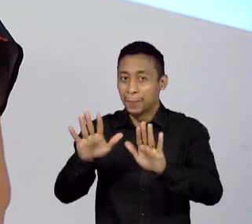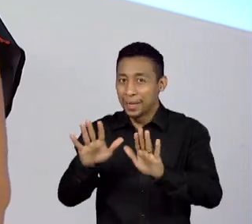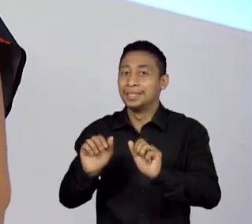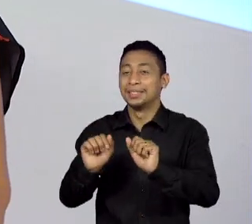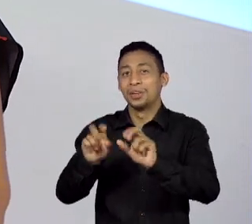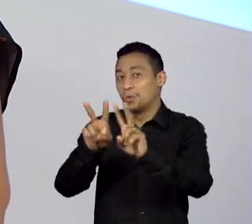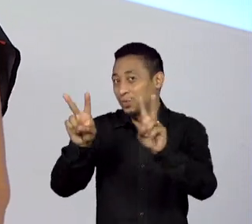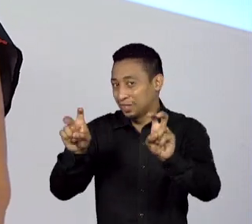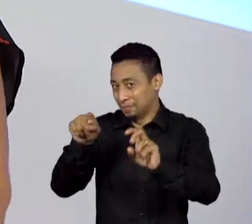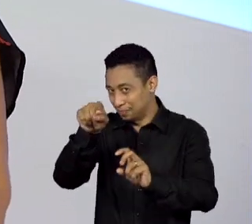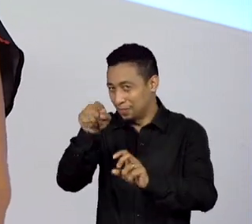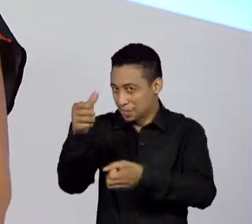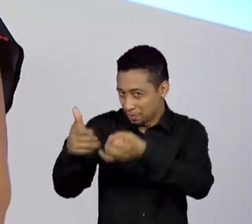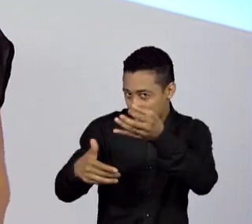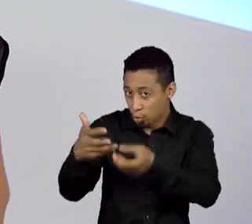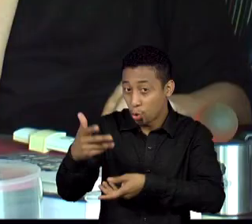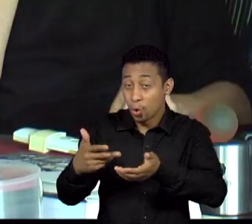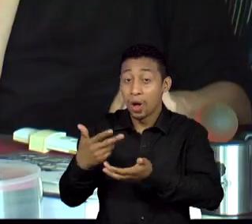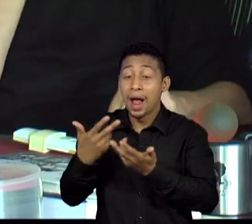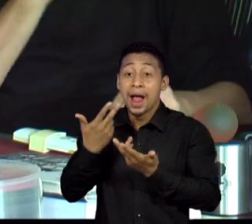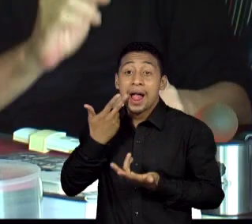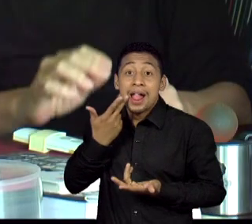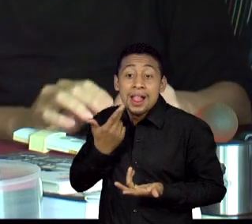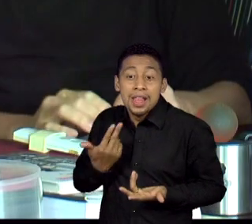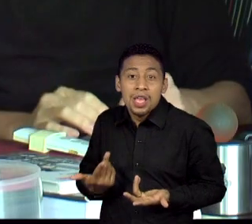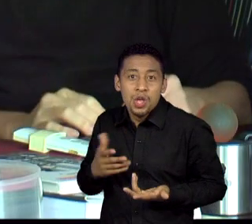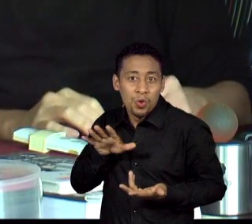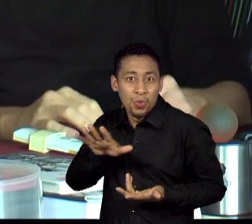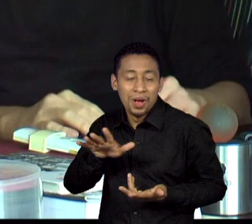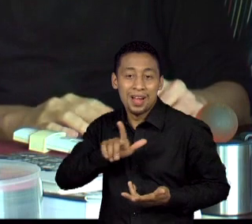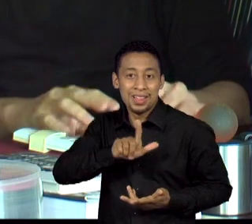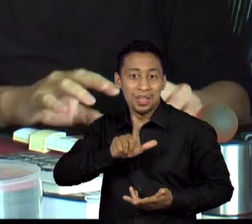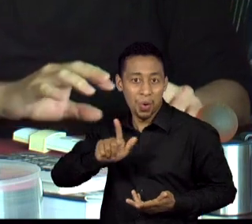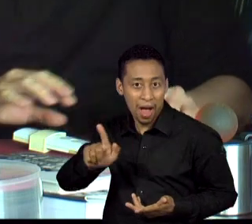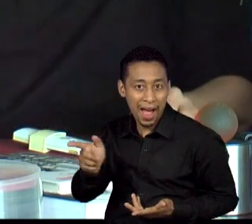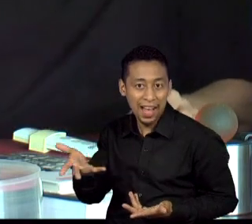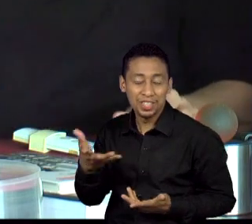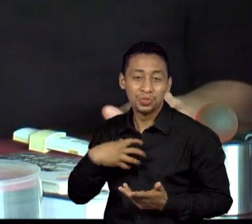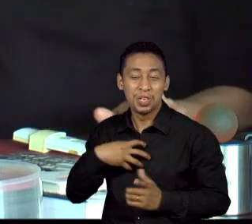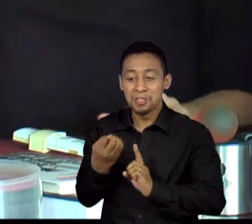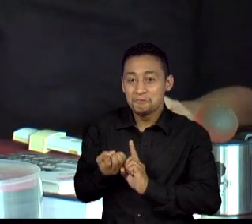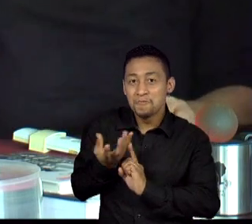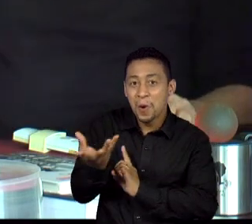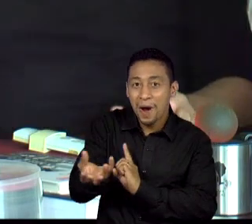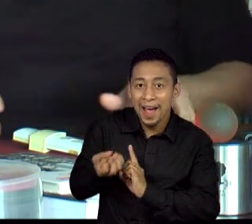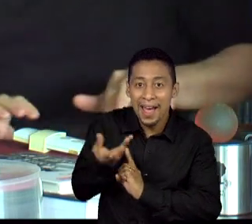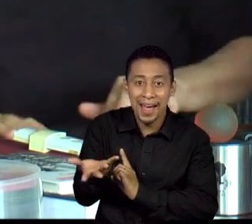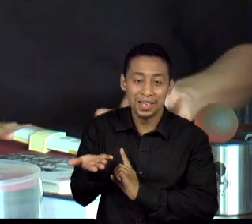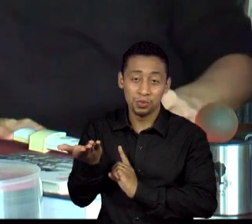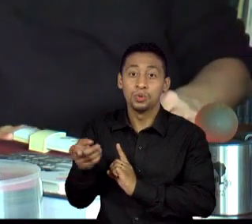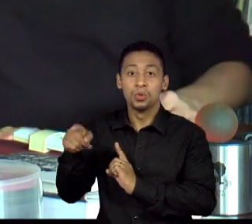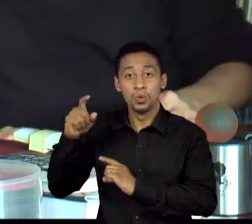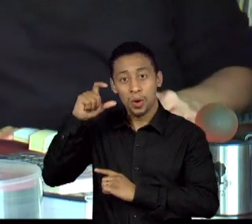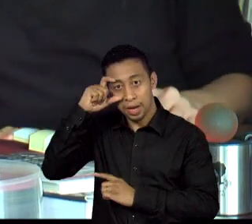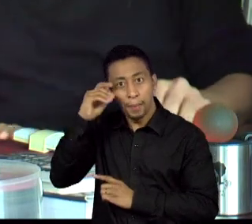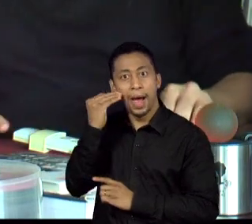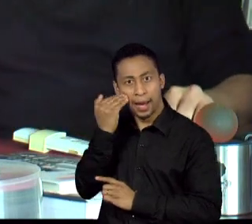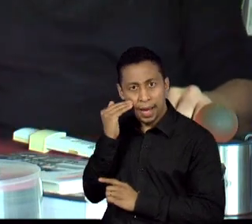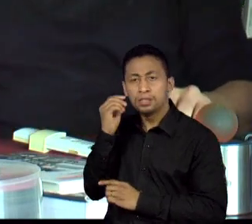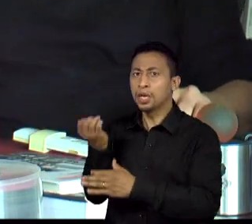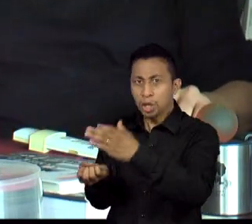que é a linguagem, né? Porque o Guimarães inventou essa linguagem poética, e como que vocês vão